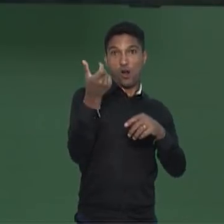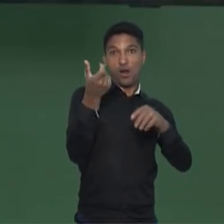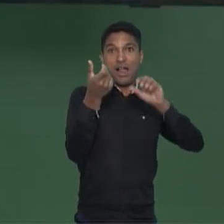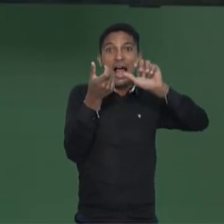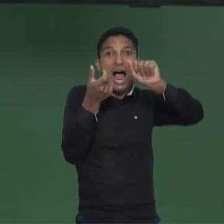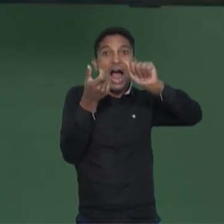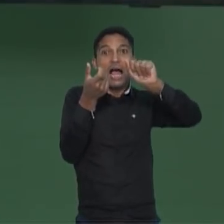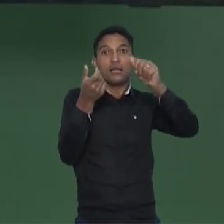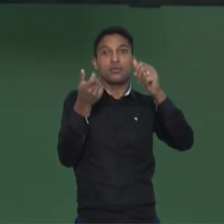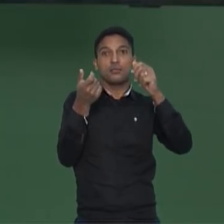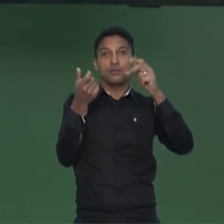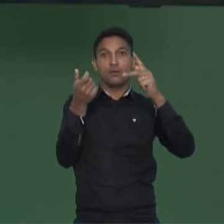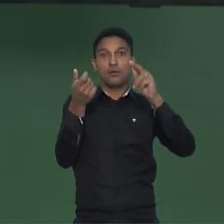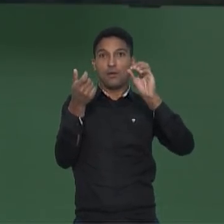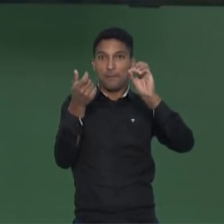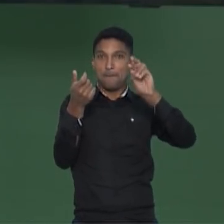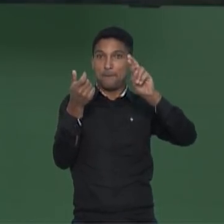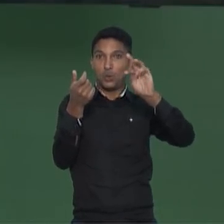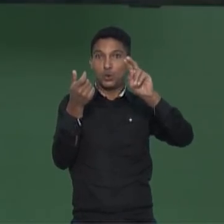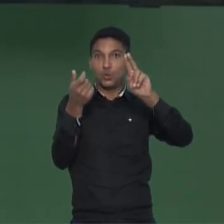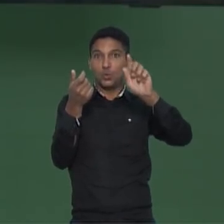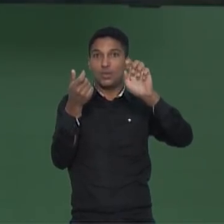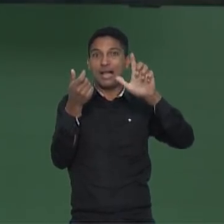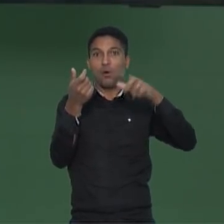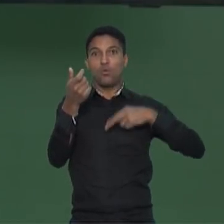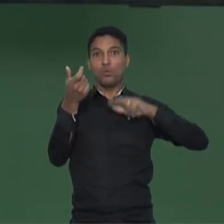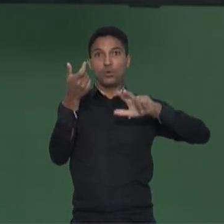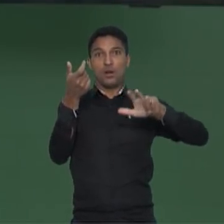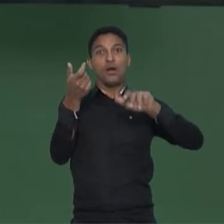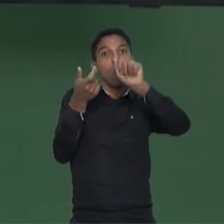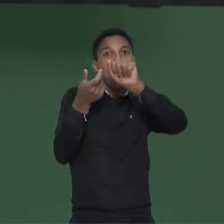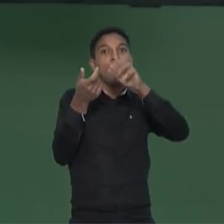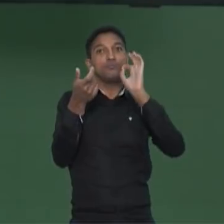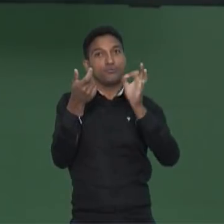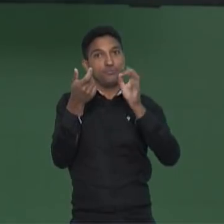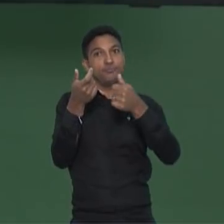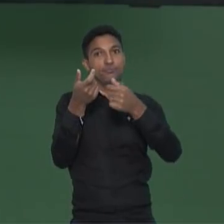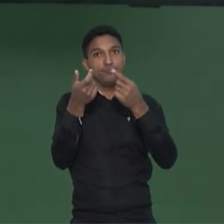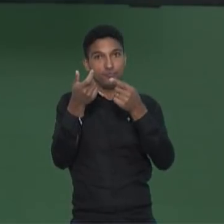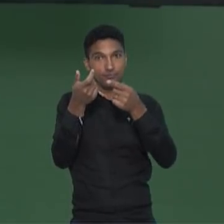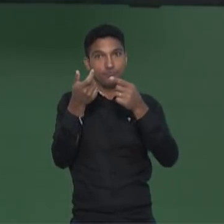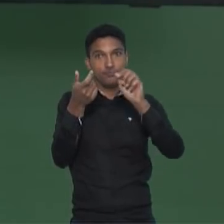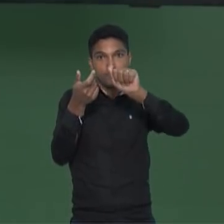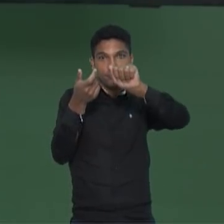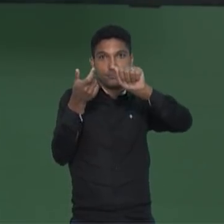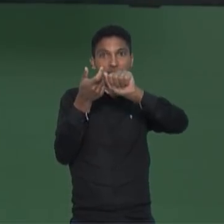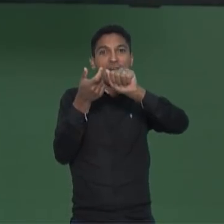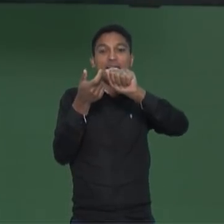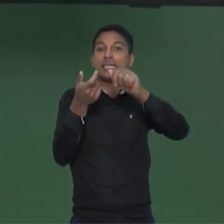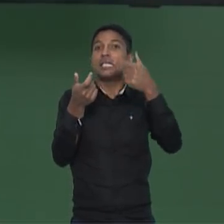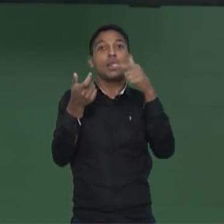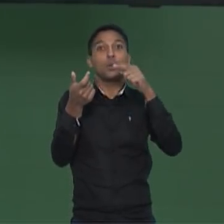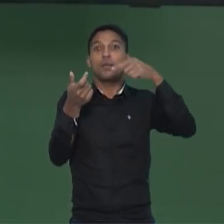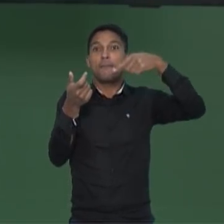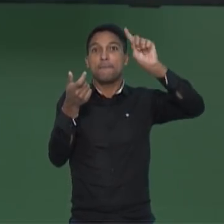completamos, está correto. Lembra-se, nesse caso, nós não temos a incidência da crase, nós não temos o acento